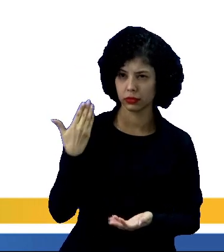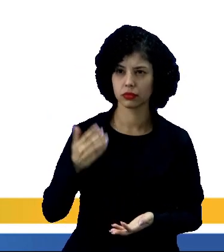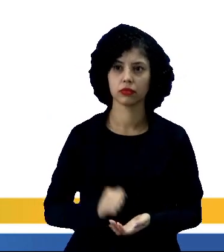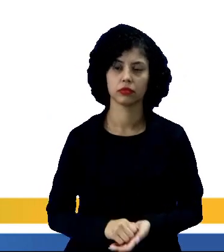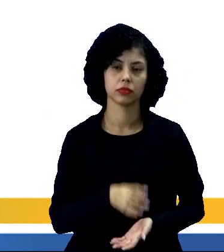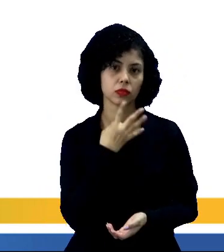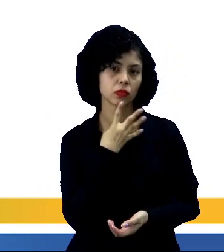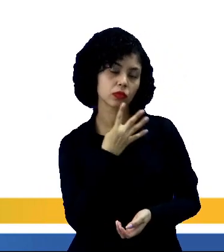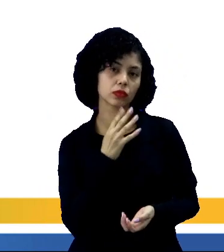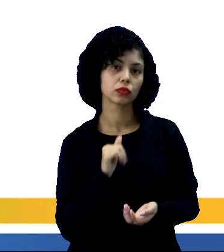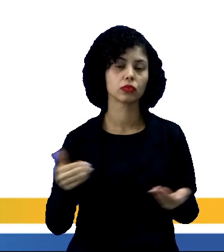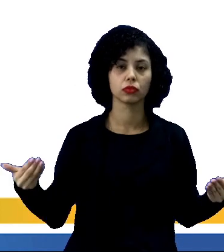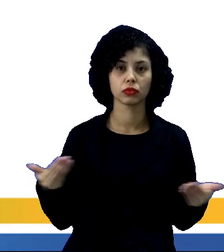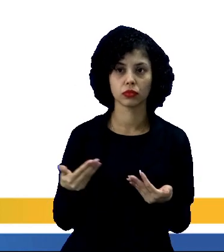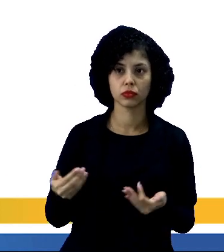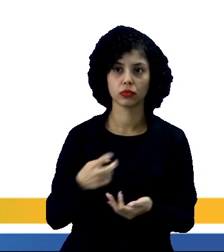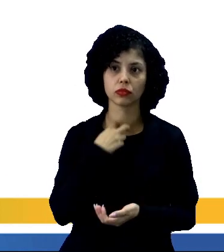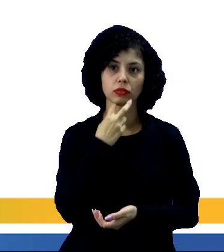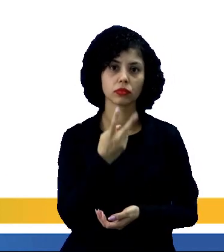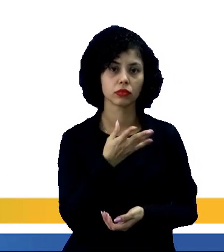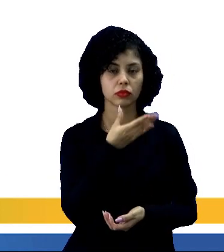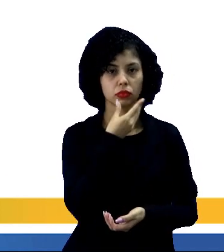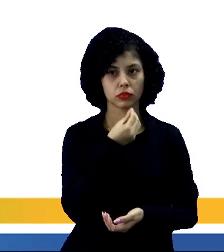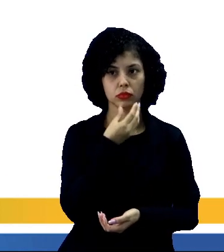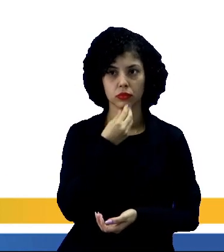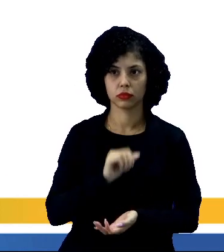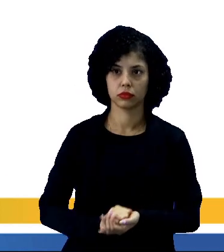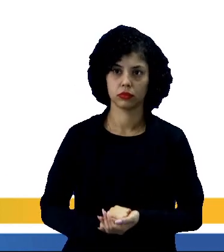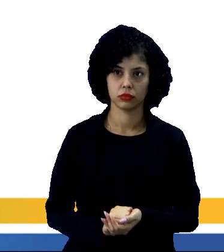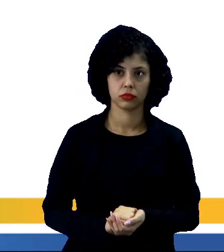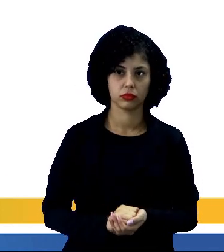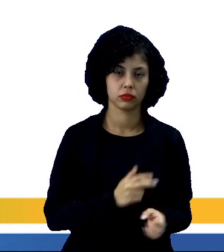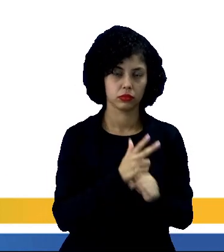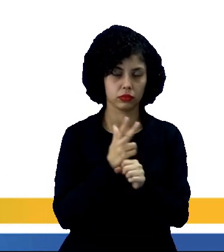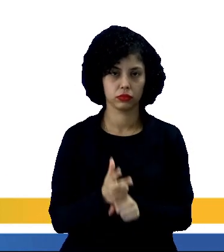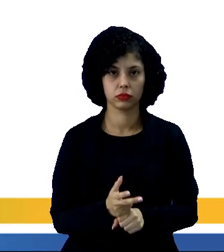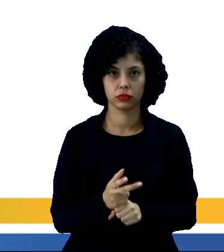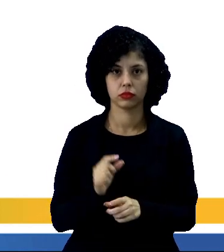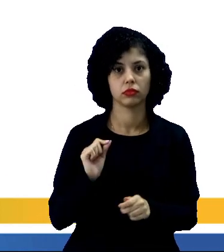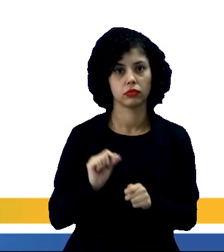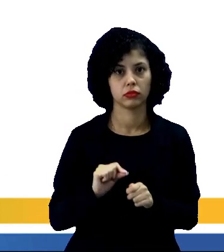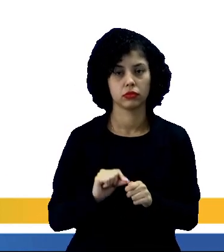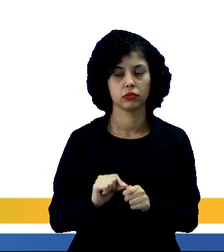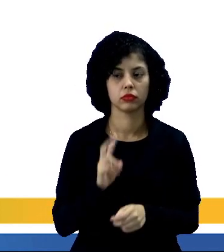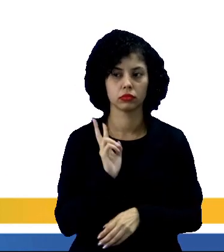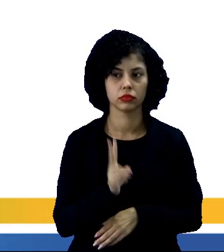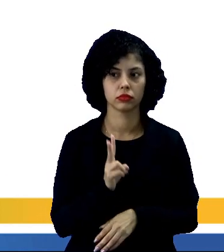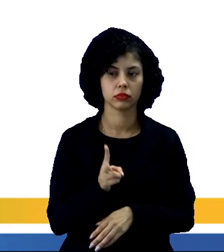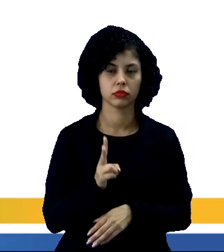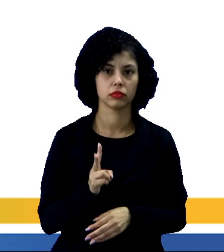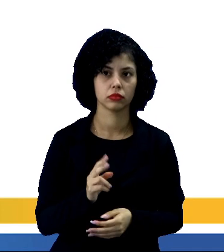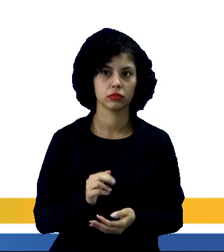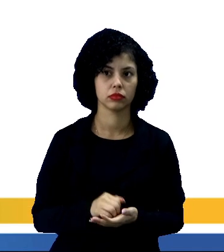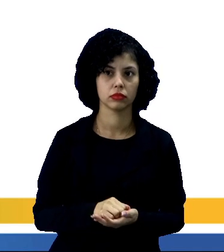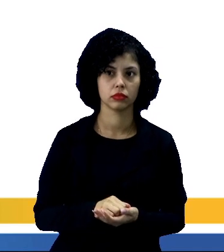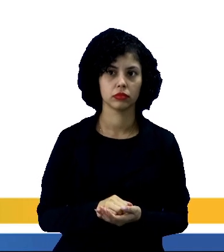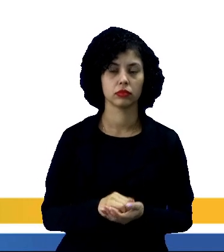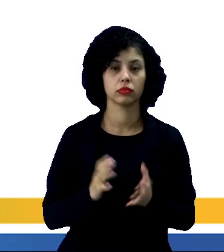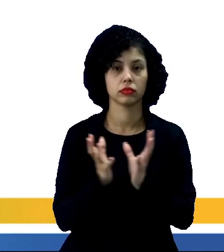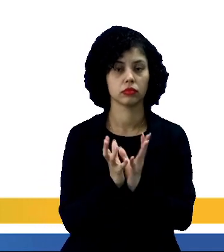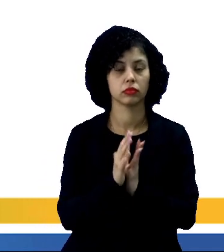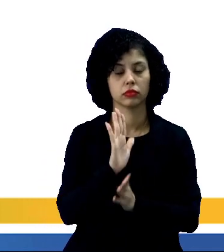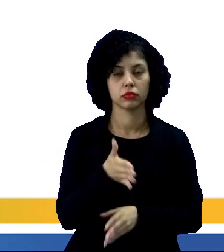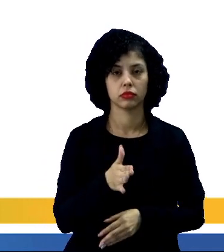gravação reconhecível existente de uma voz humana. Desde que a gravação foi recuperada, a mesma equipe